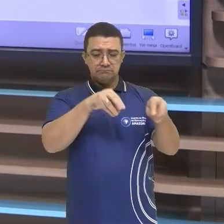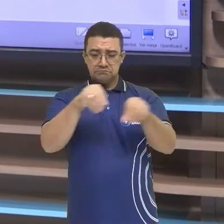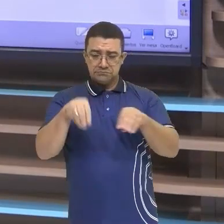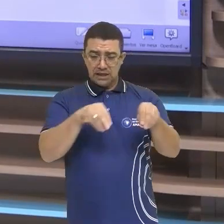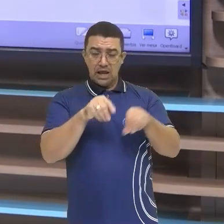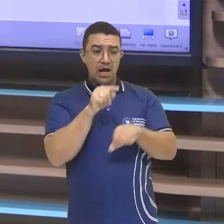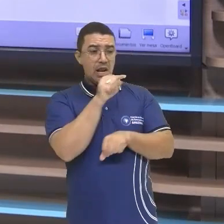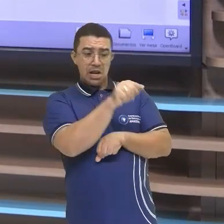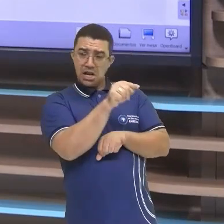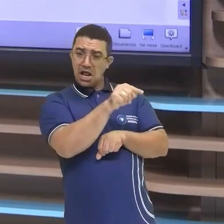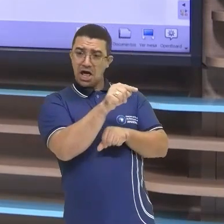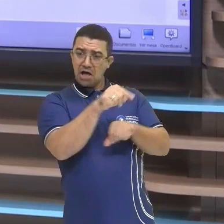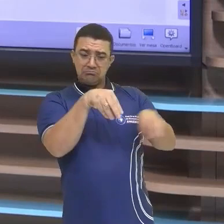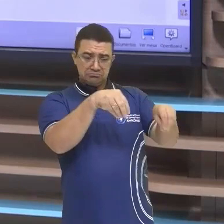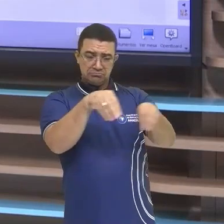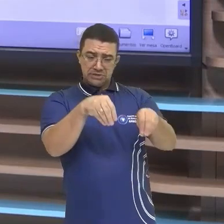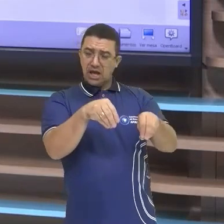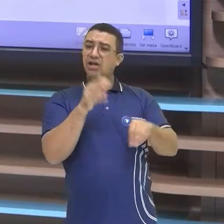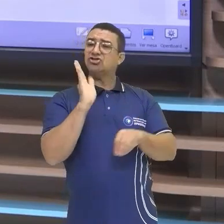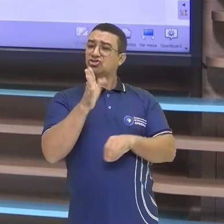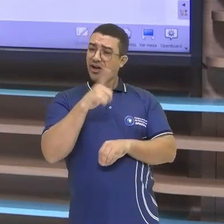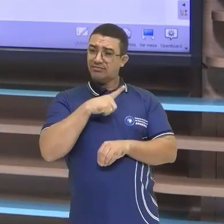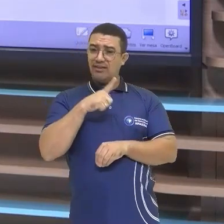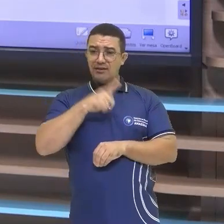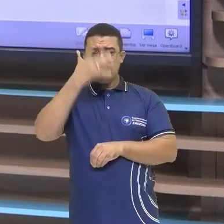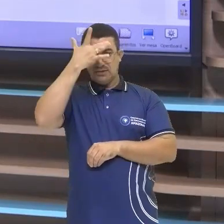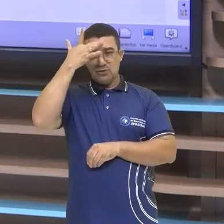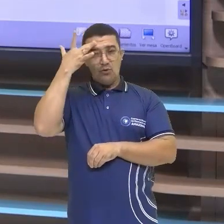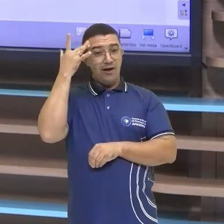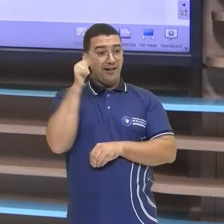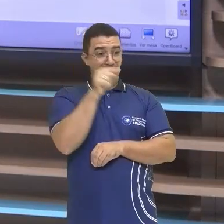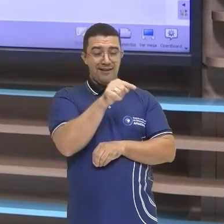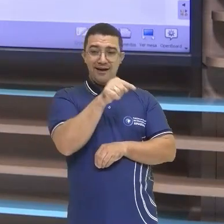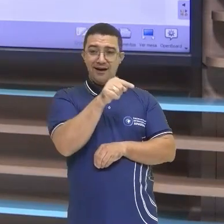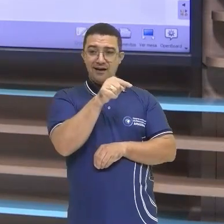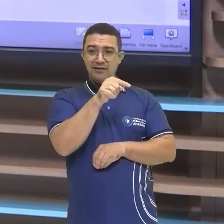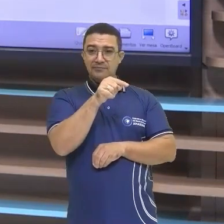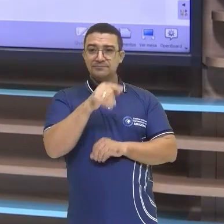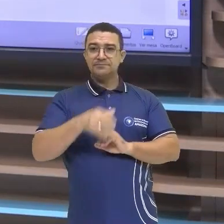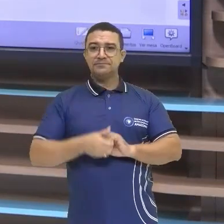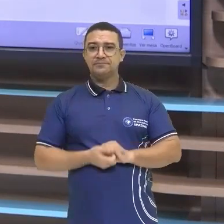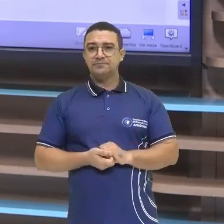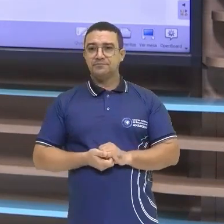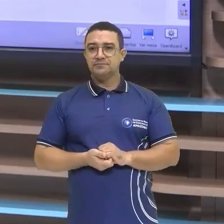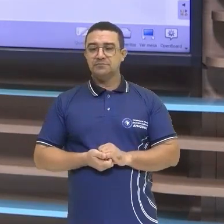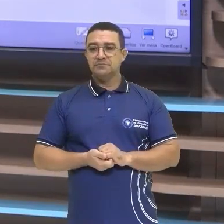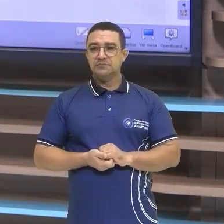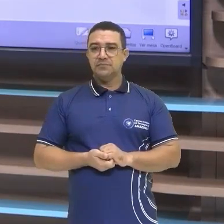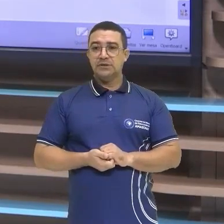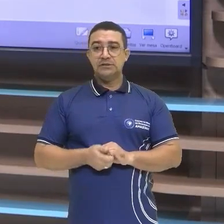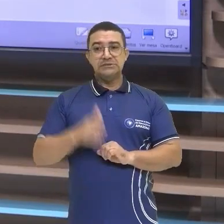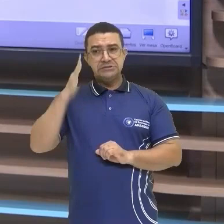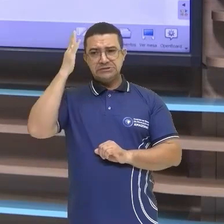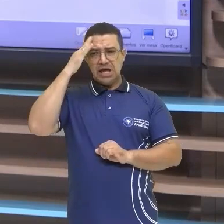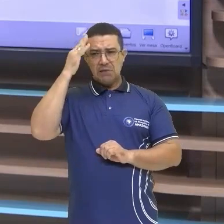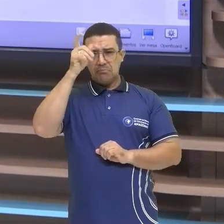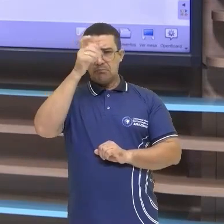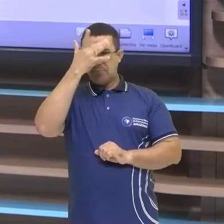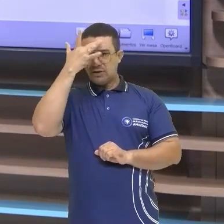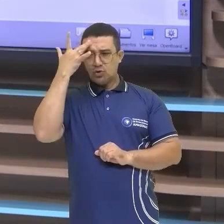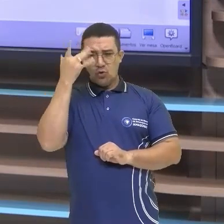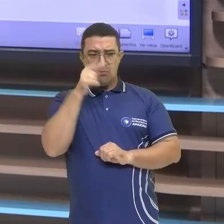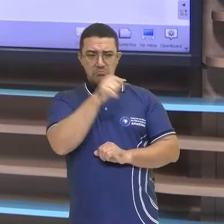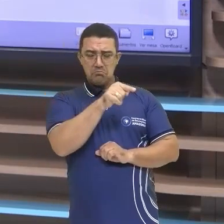é justamente essa justificativa? Ninguém para nem para pensar se esse alguém que está ali realmente tem um direito legal daquela terra, tudo